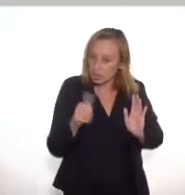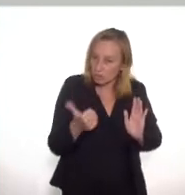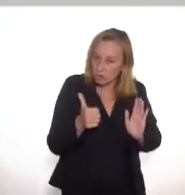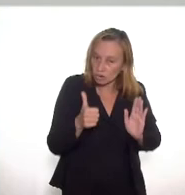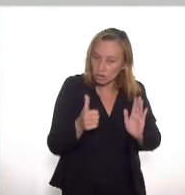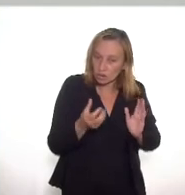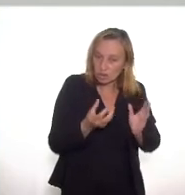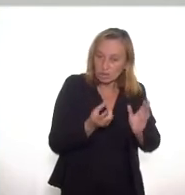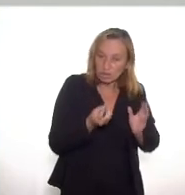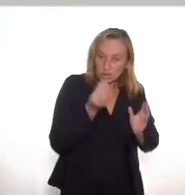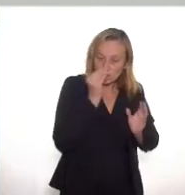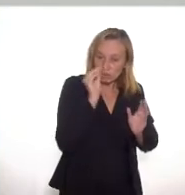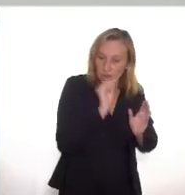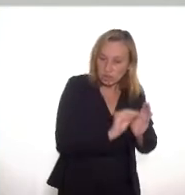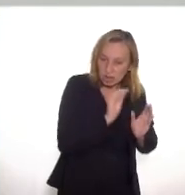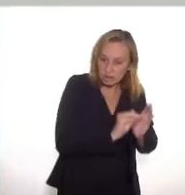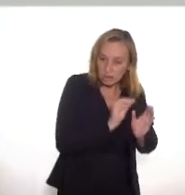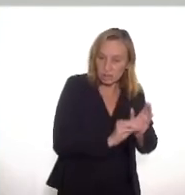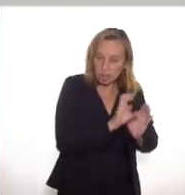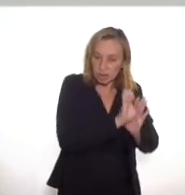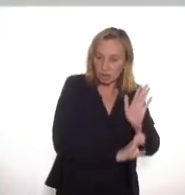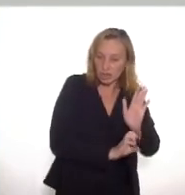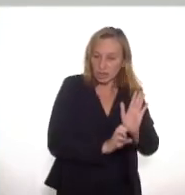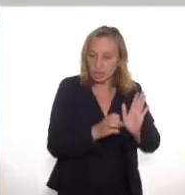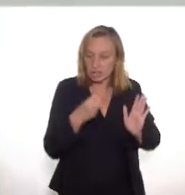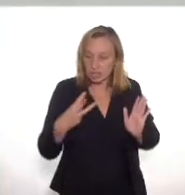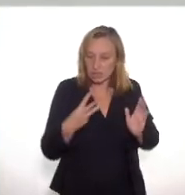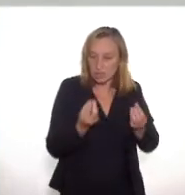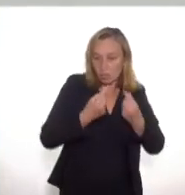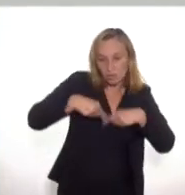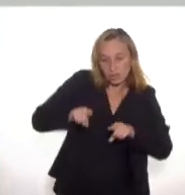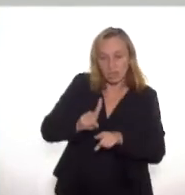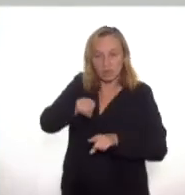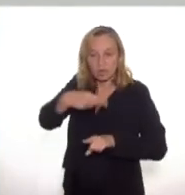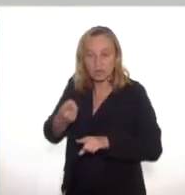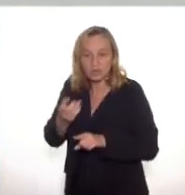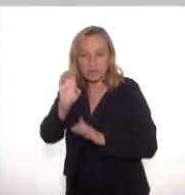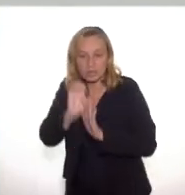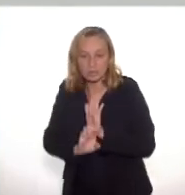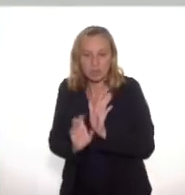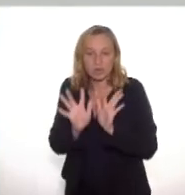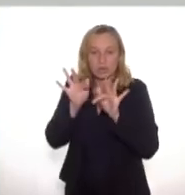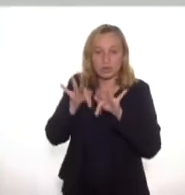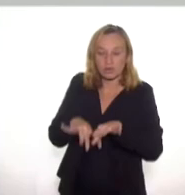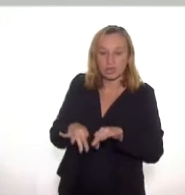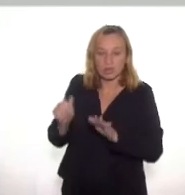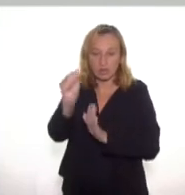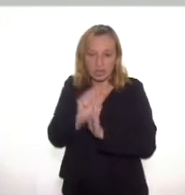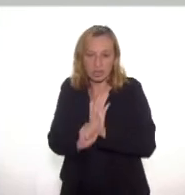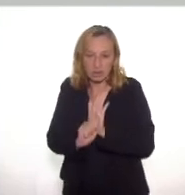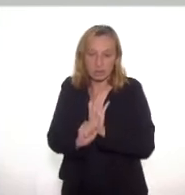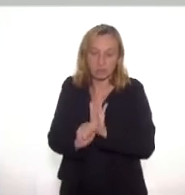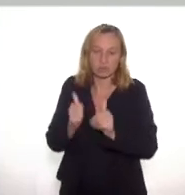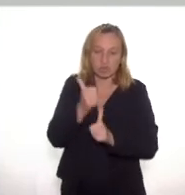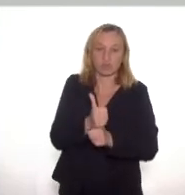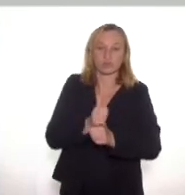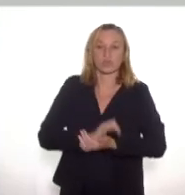pela rejeição da emenda 3, contrária às demais emendas, concluindo por substitutivo, pedindo forma final de